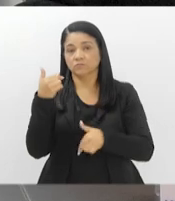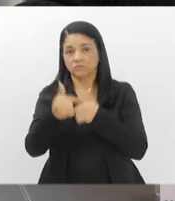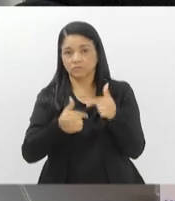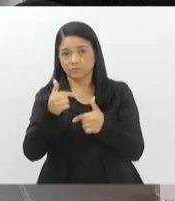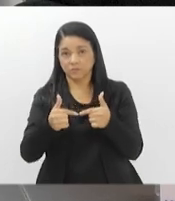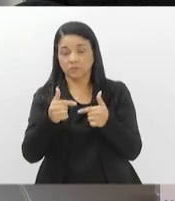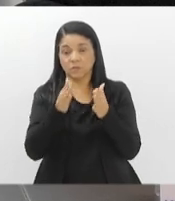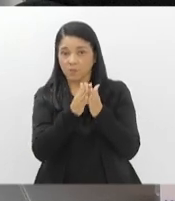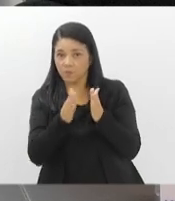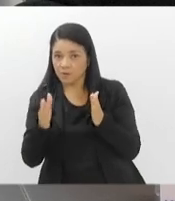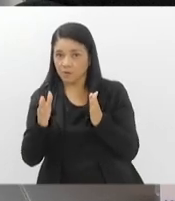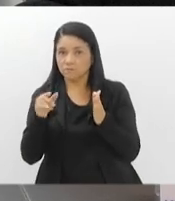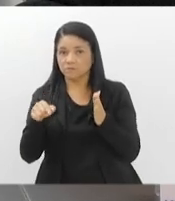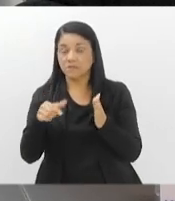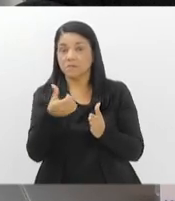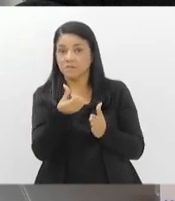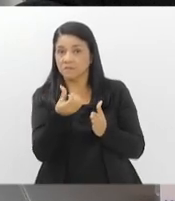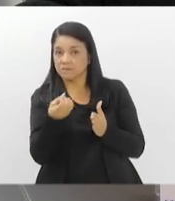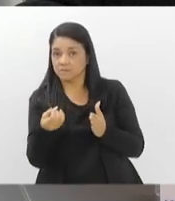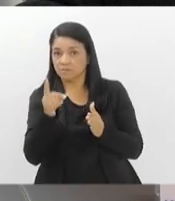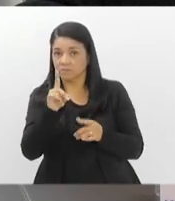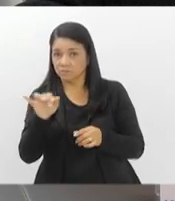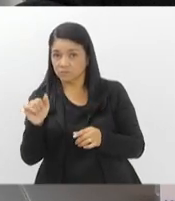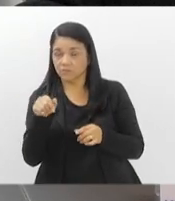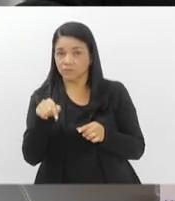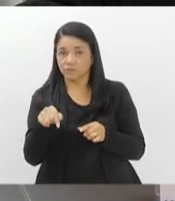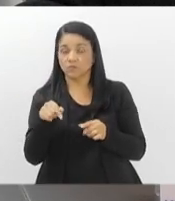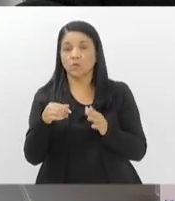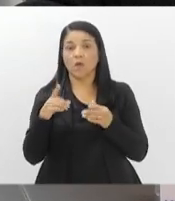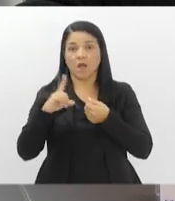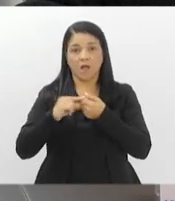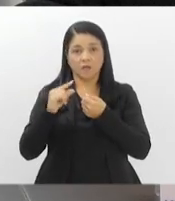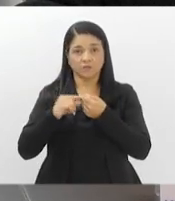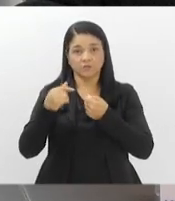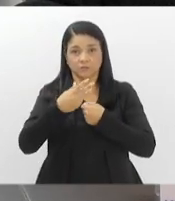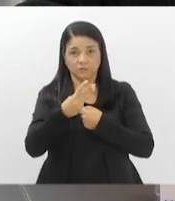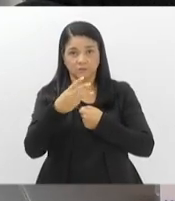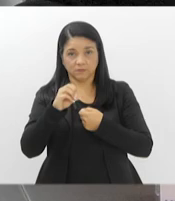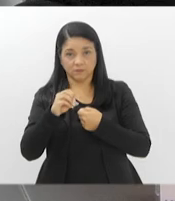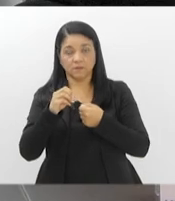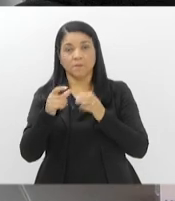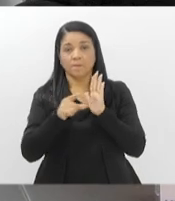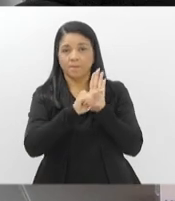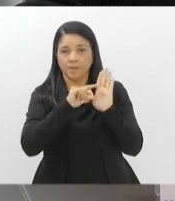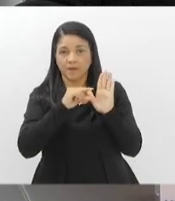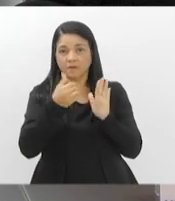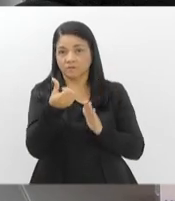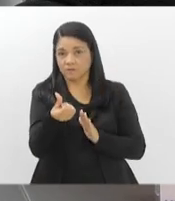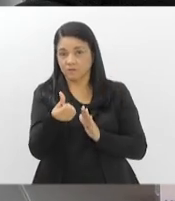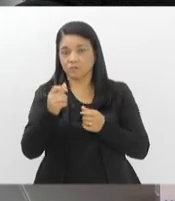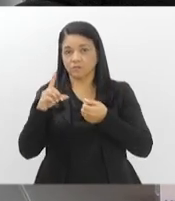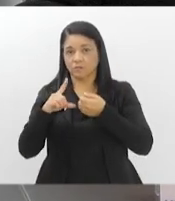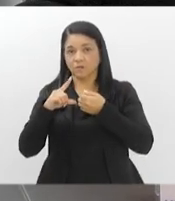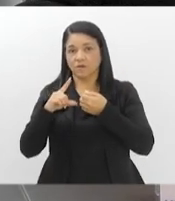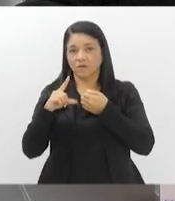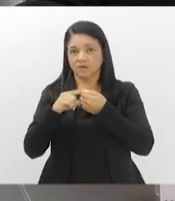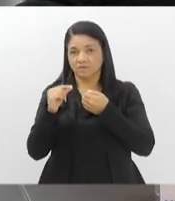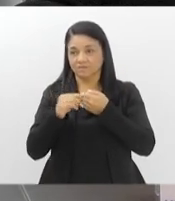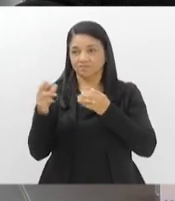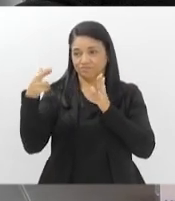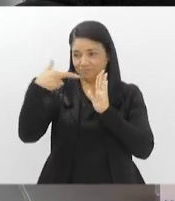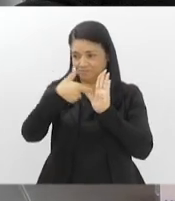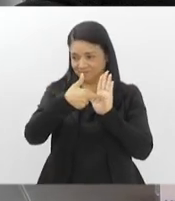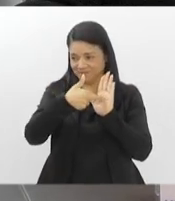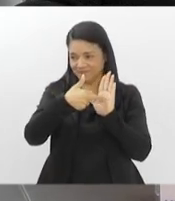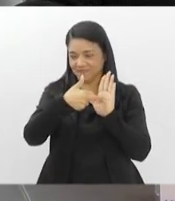prorrogável por mais 60 dias na forma do artigo 30 parágrafo 6to do regimento interno da Assembleia Legislativa do